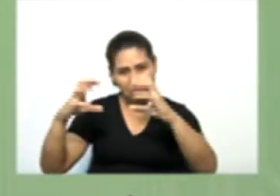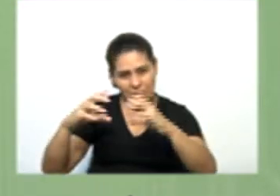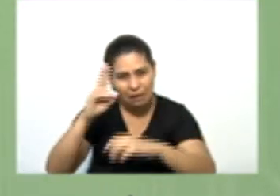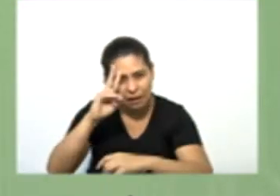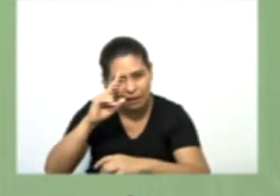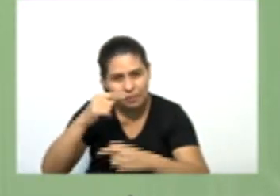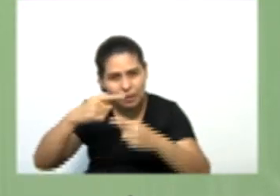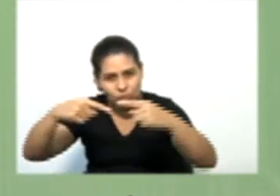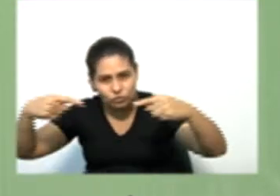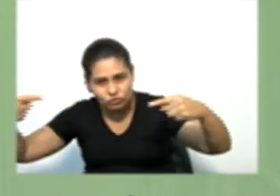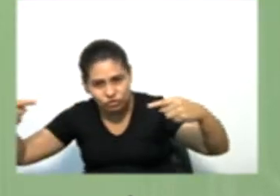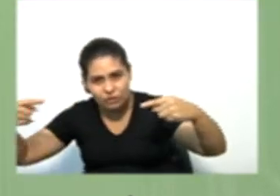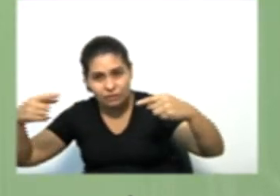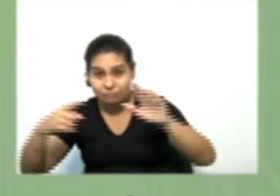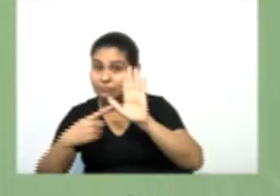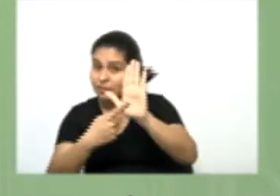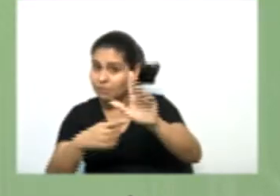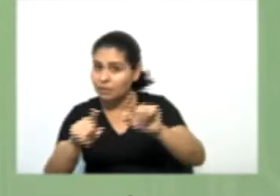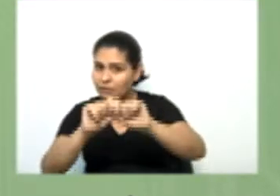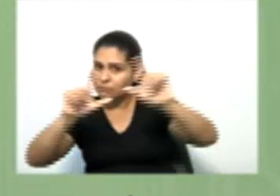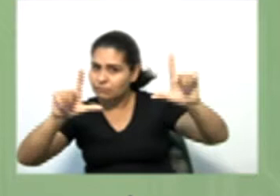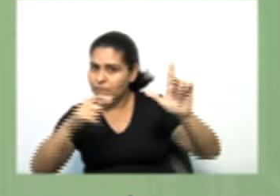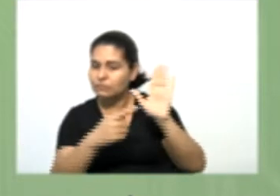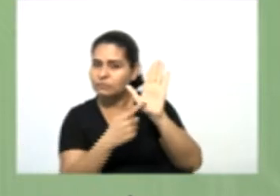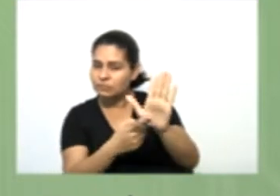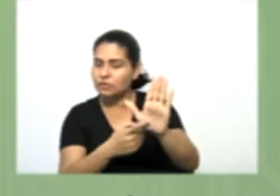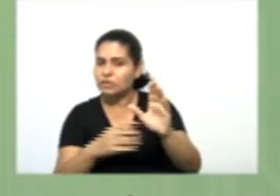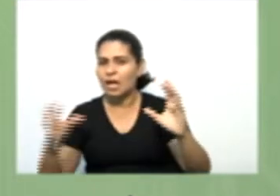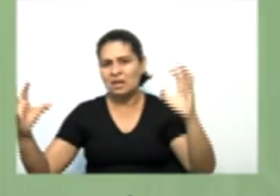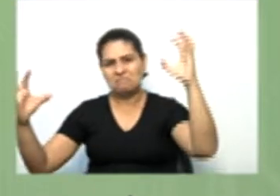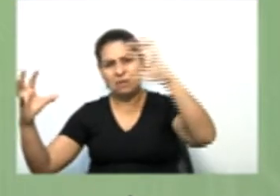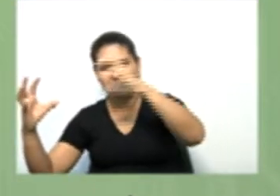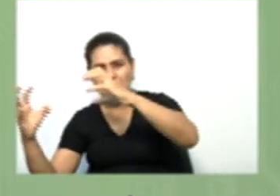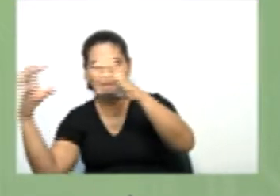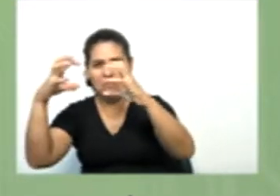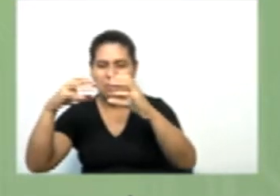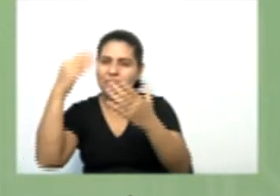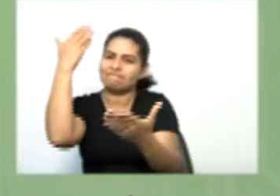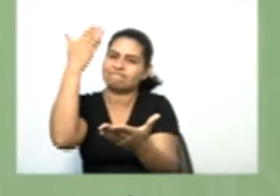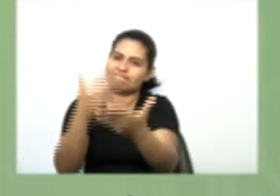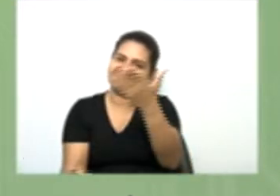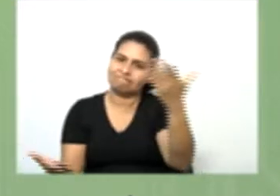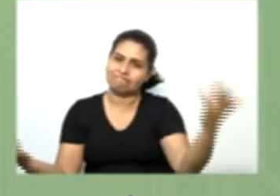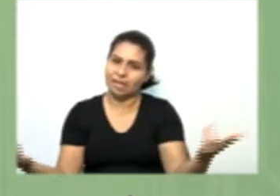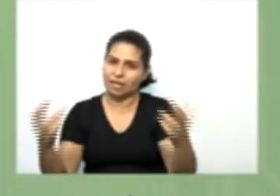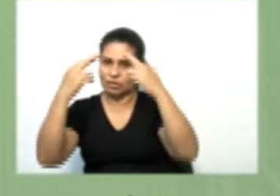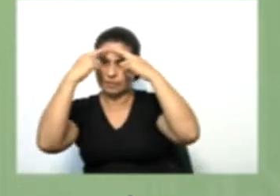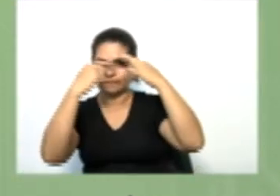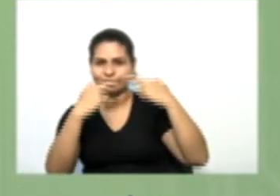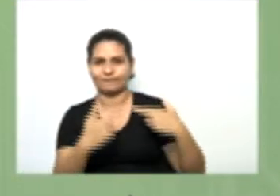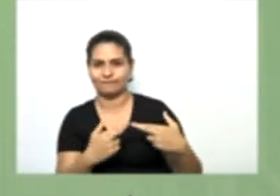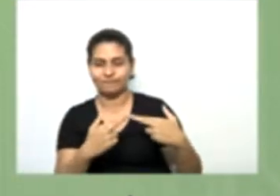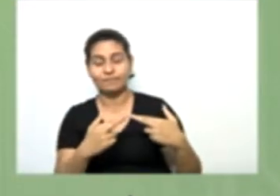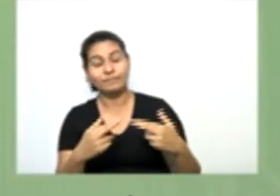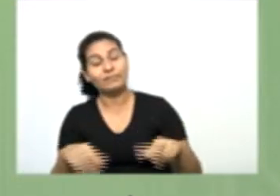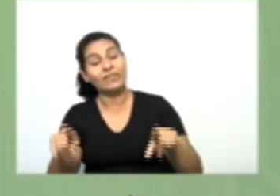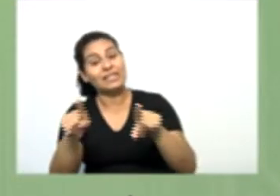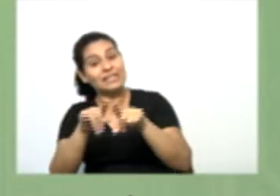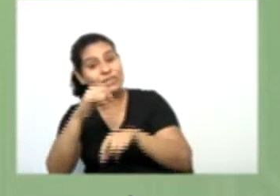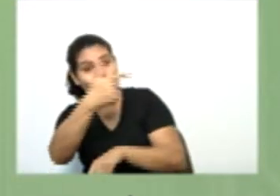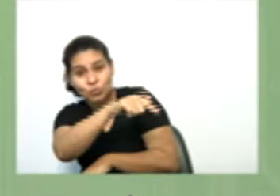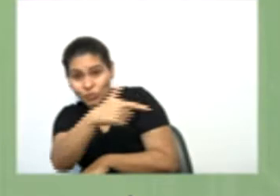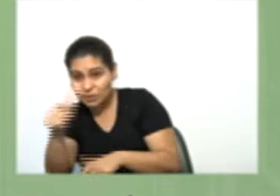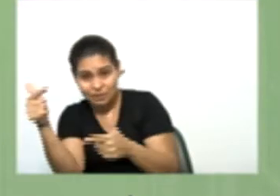lá na apostila? Inclusive está até no slide. Quem ofende já começa a perder a razão e o respeito. Se não